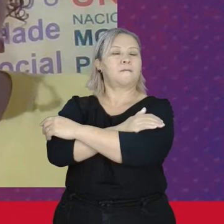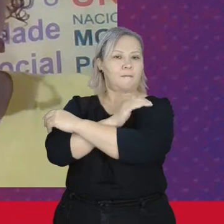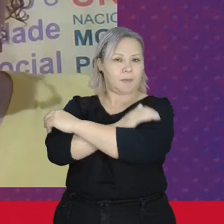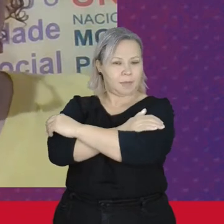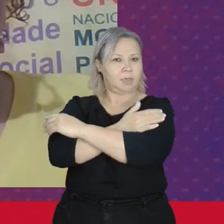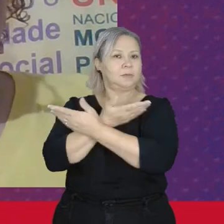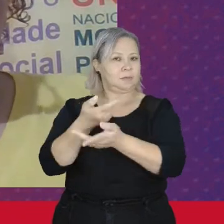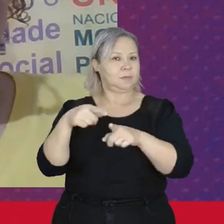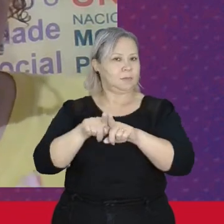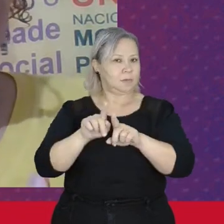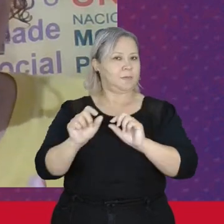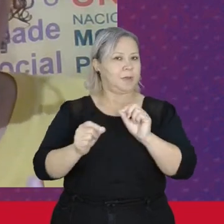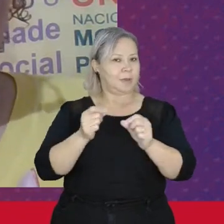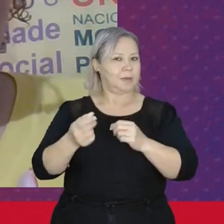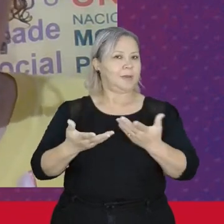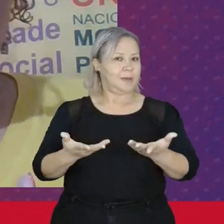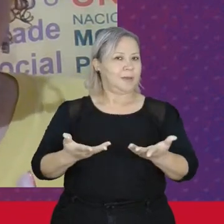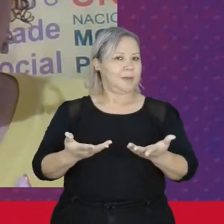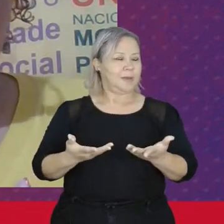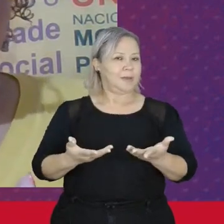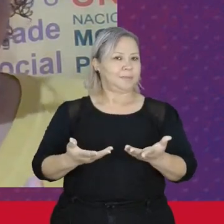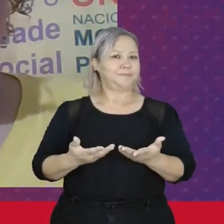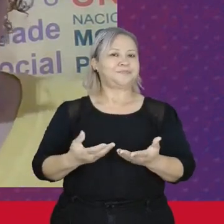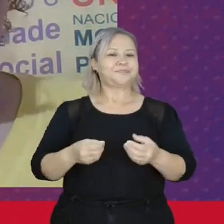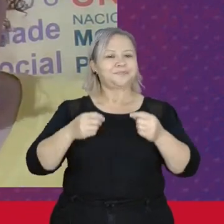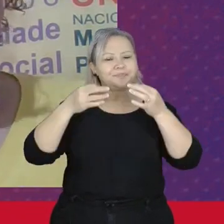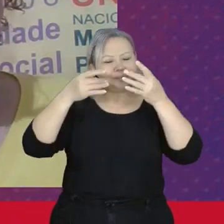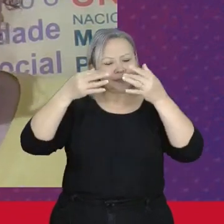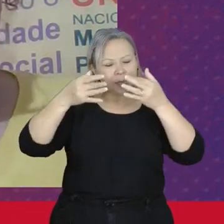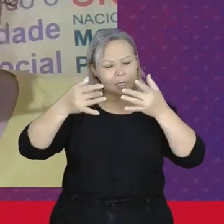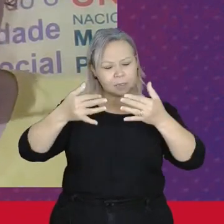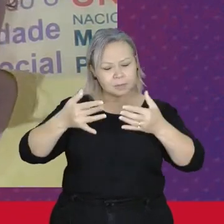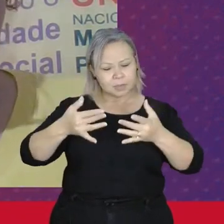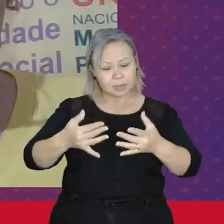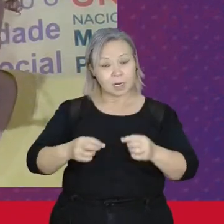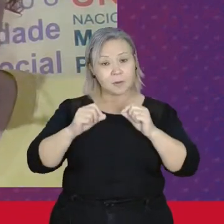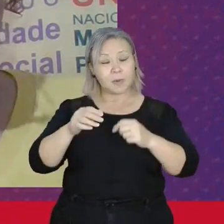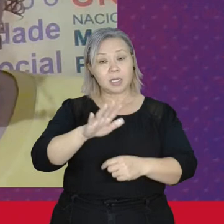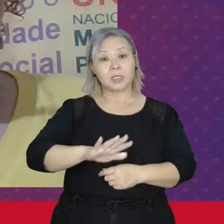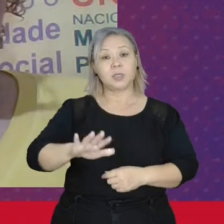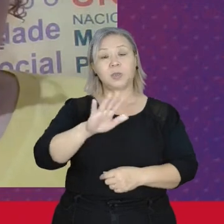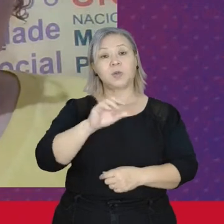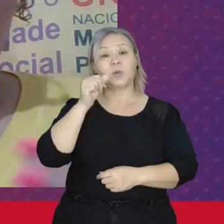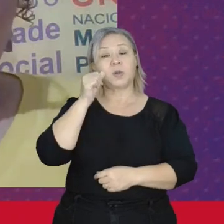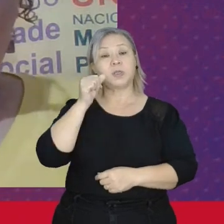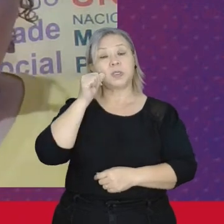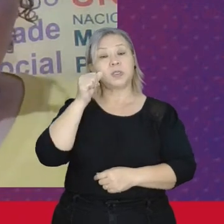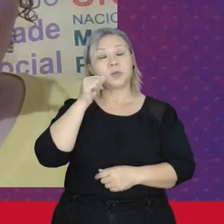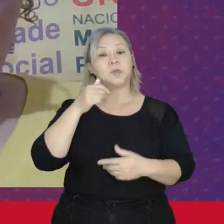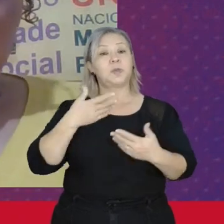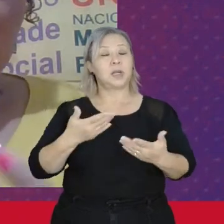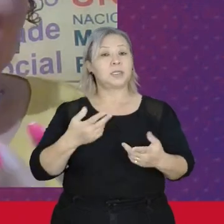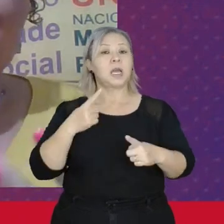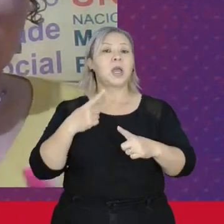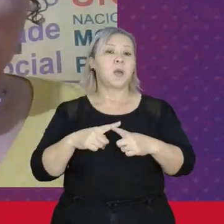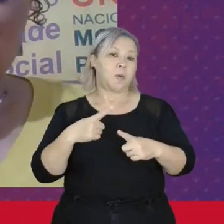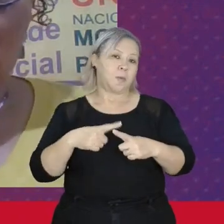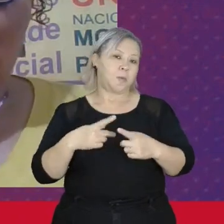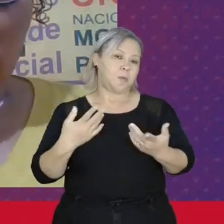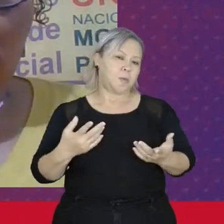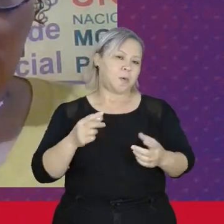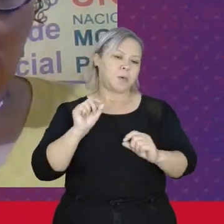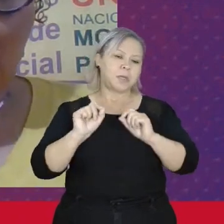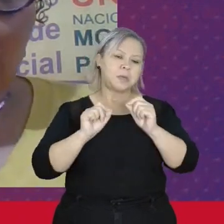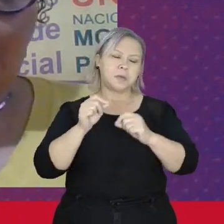né? Isso também. Então, nós fomos explicando detalhadamente para todas as mulheres, né? Por que a